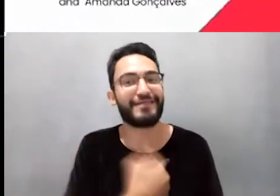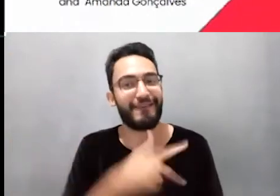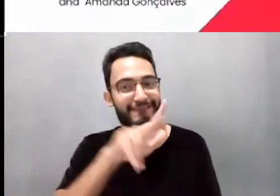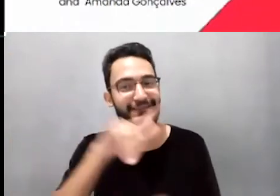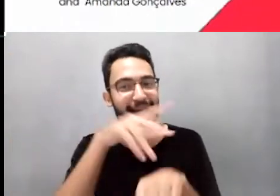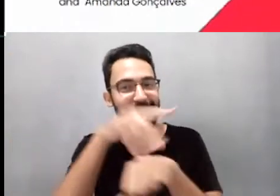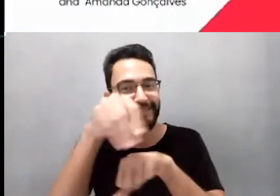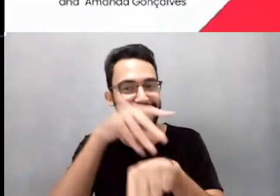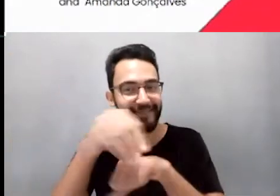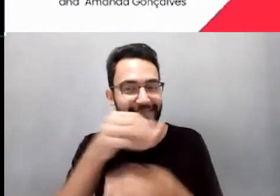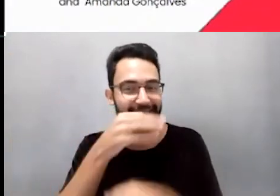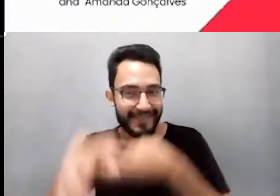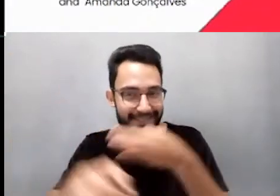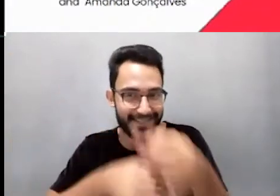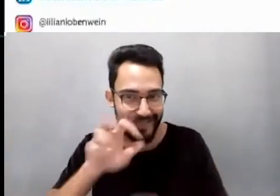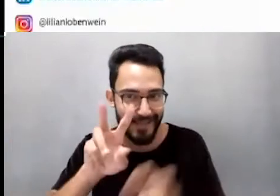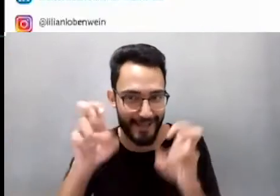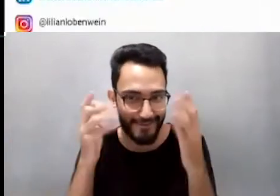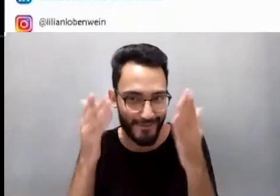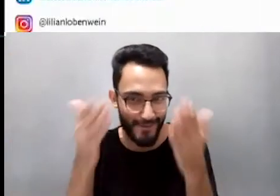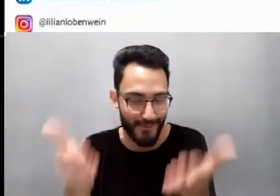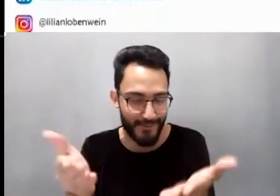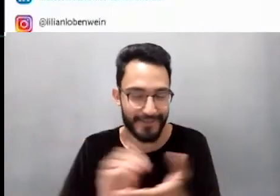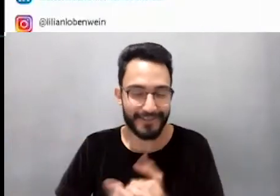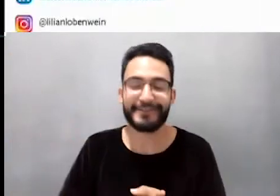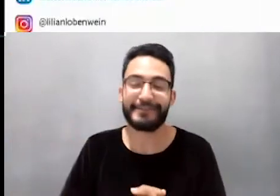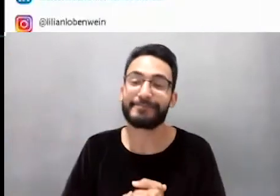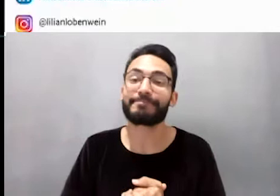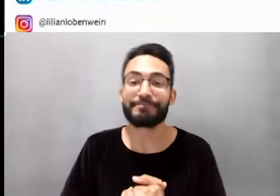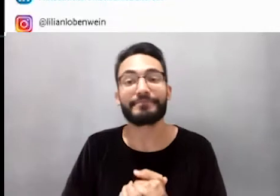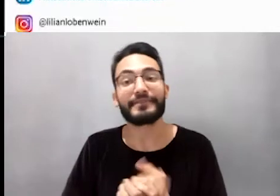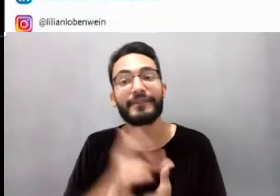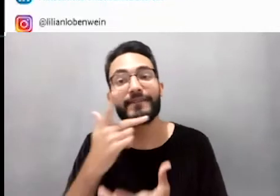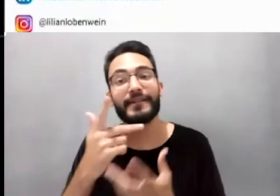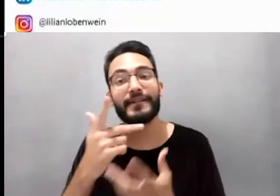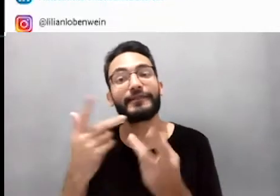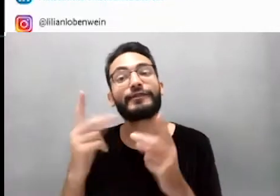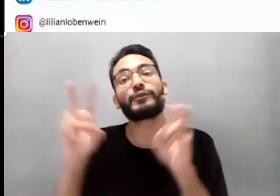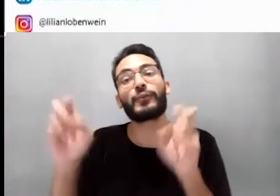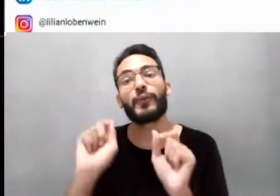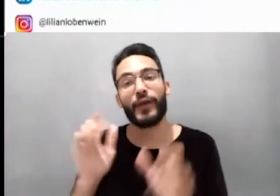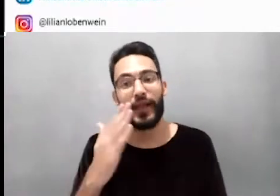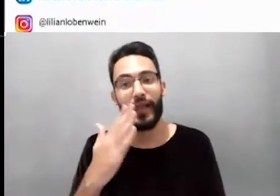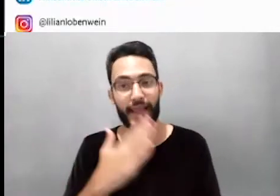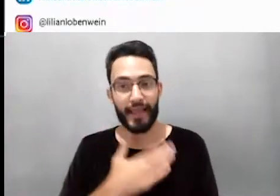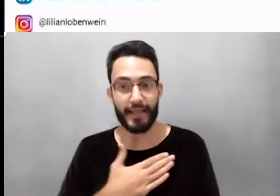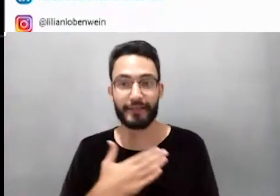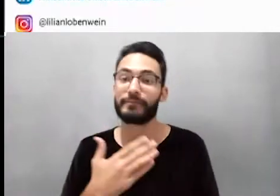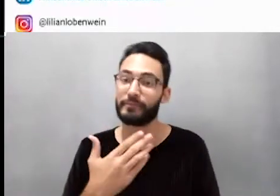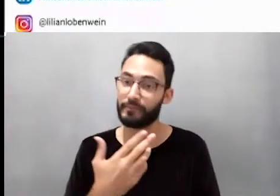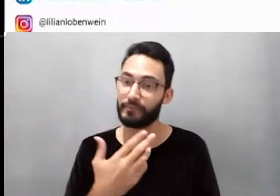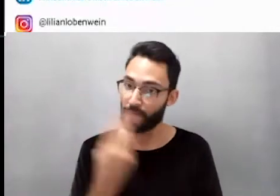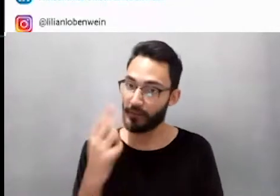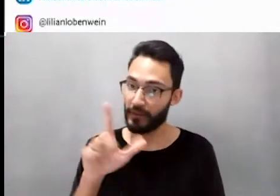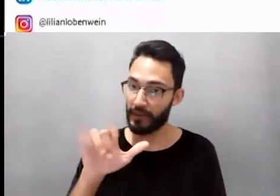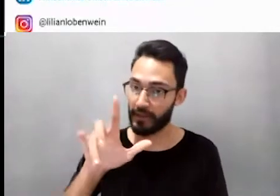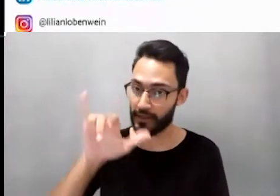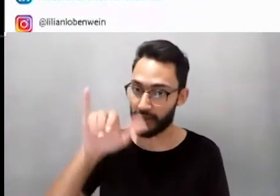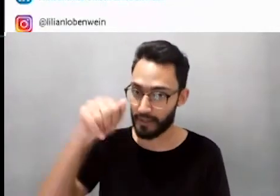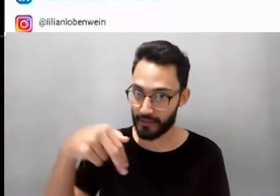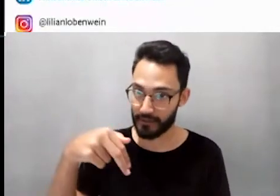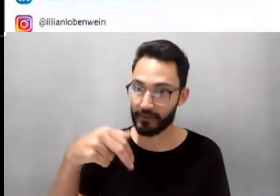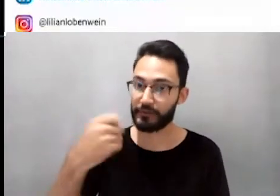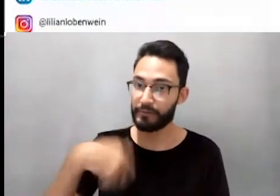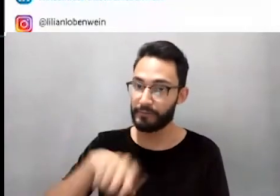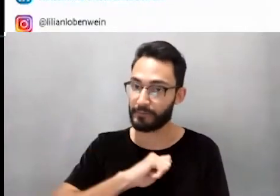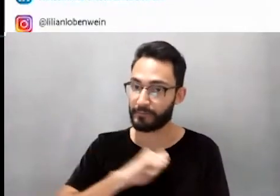tá bom? Então, falando um pouquinho aqui sobre nós duas, meu nome é Lilian, eu sou uma mulher